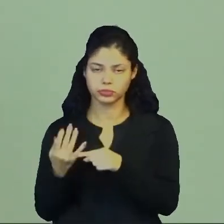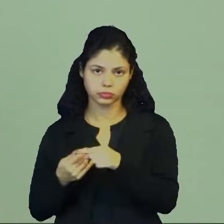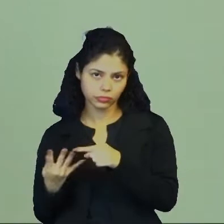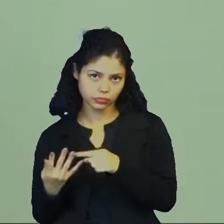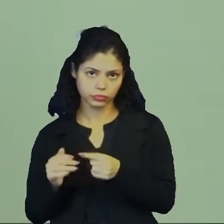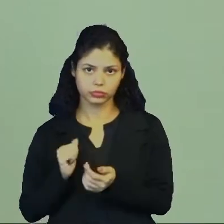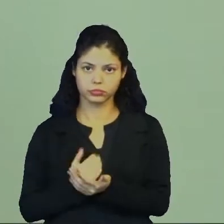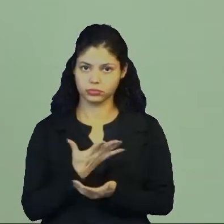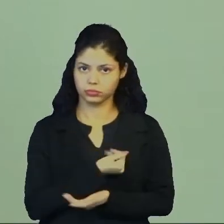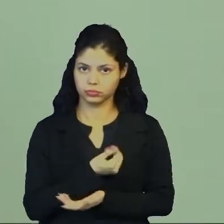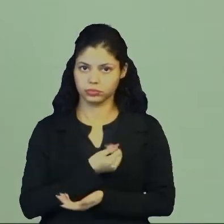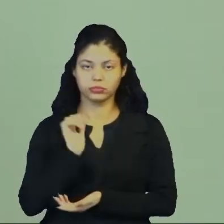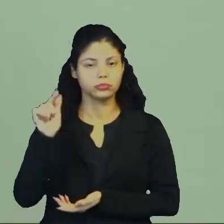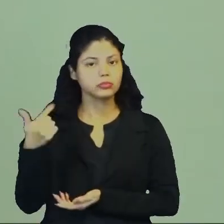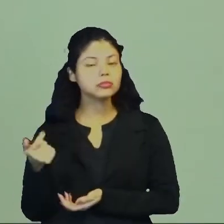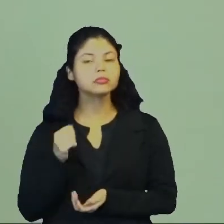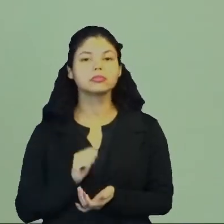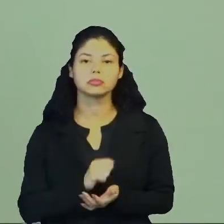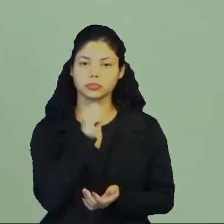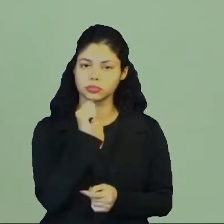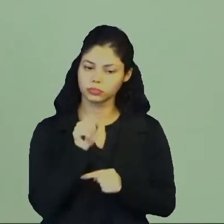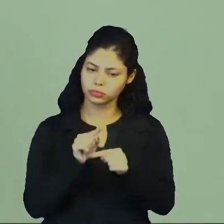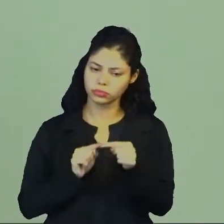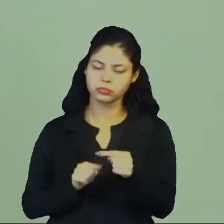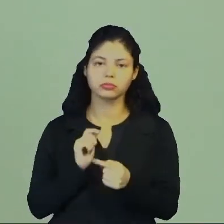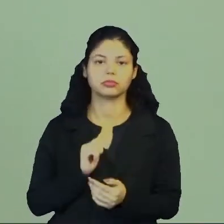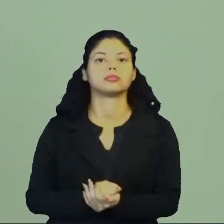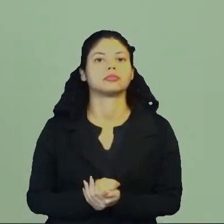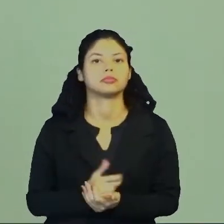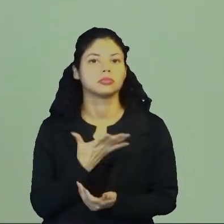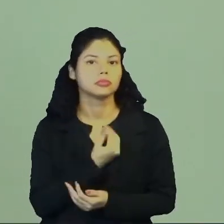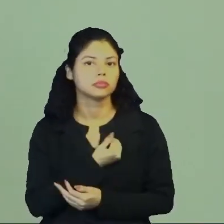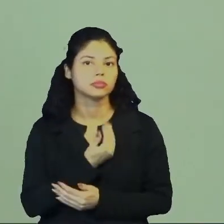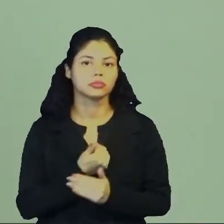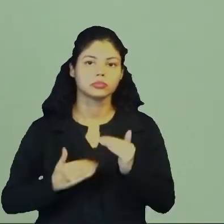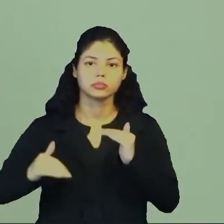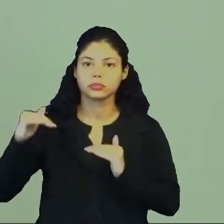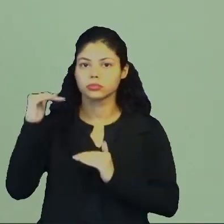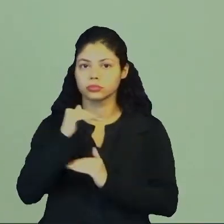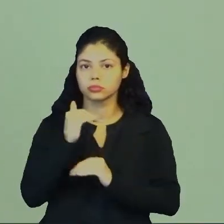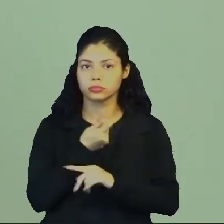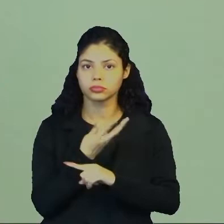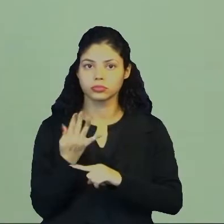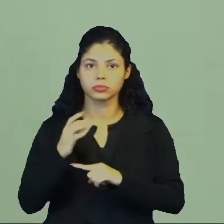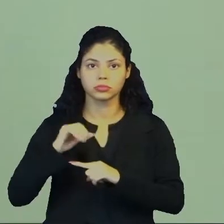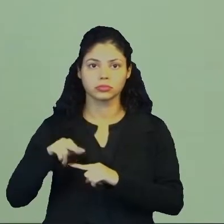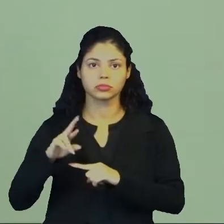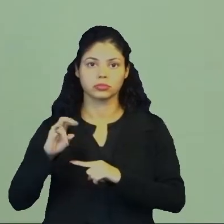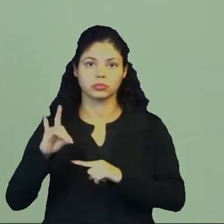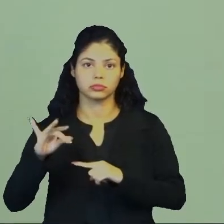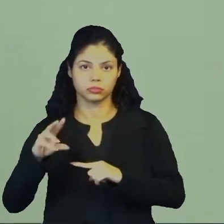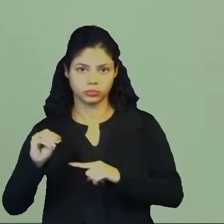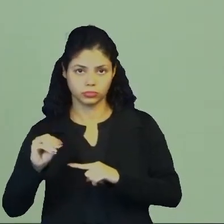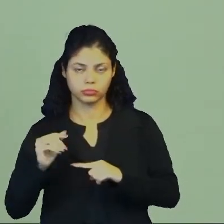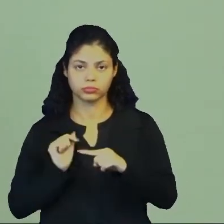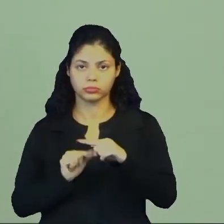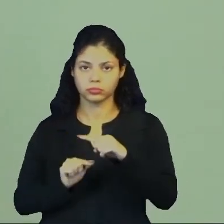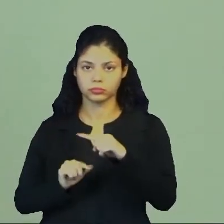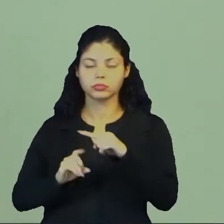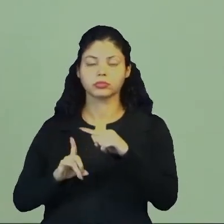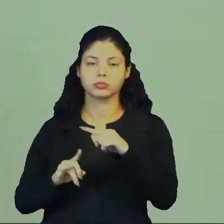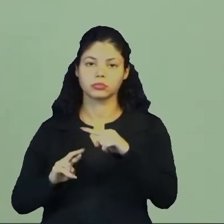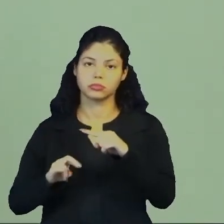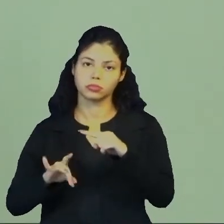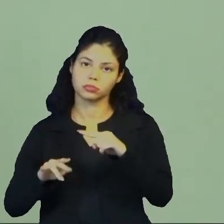verdade é um número sobre o outro, que é uma divisão. E aí o número que fica em cima é o numerador e o que está embaixo é o